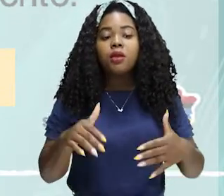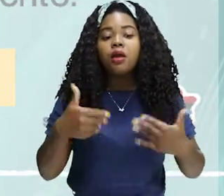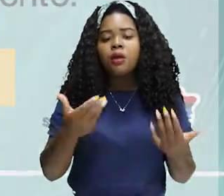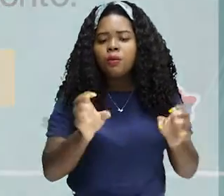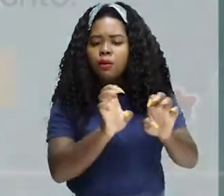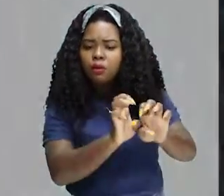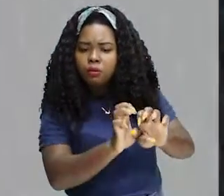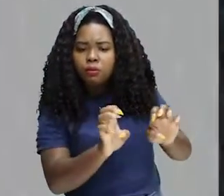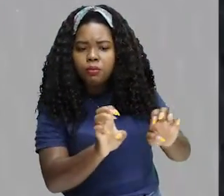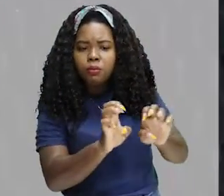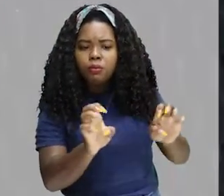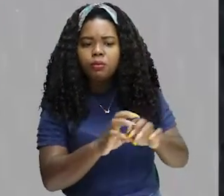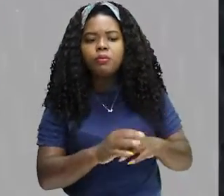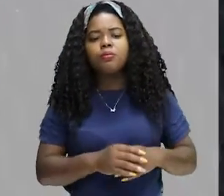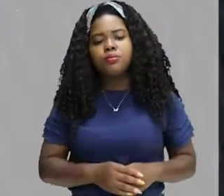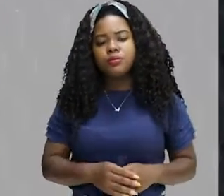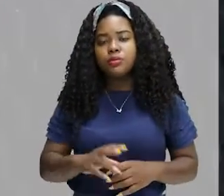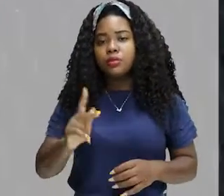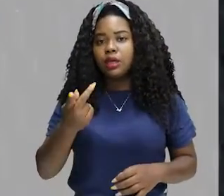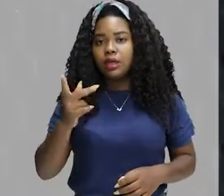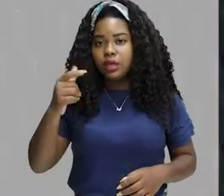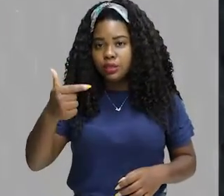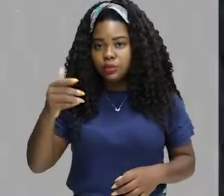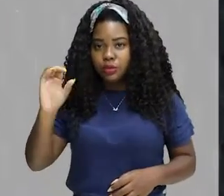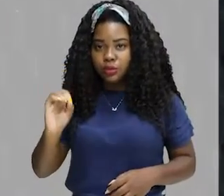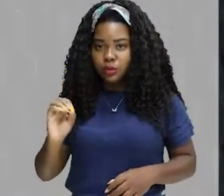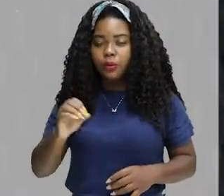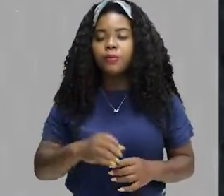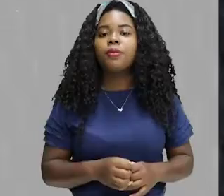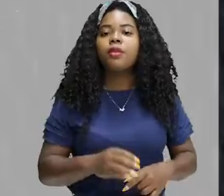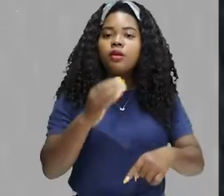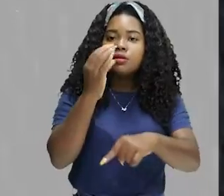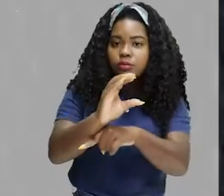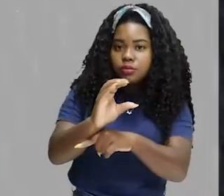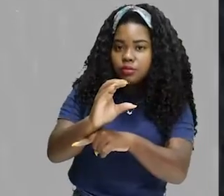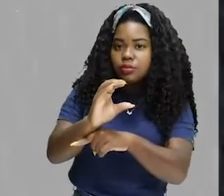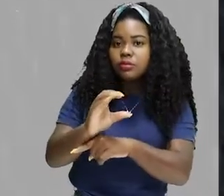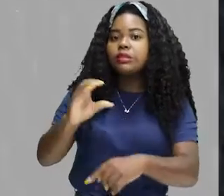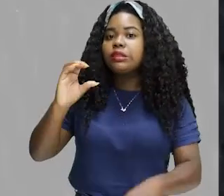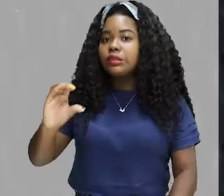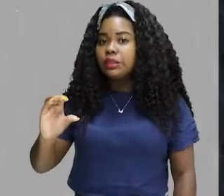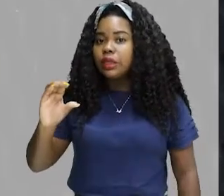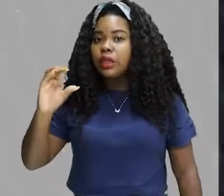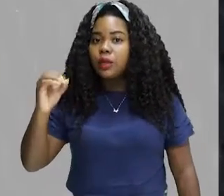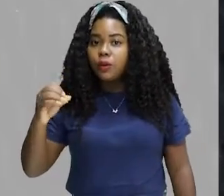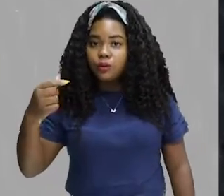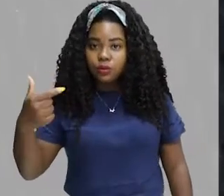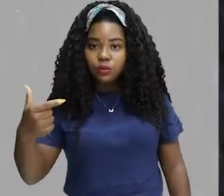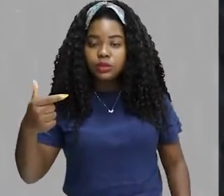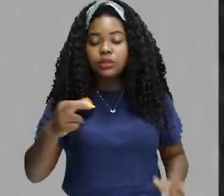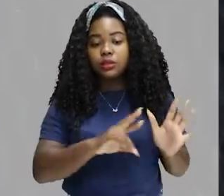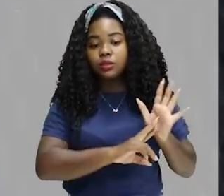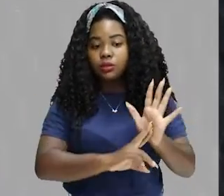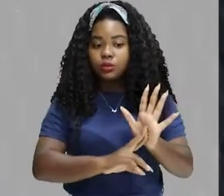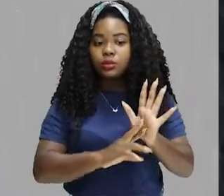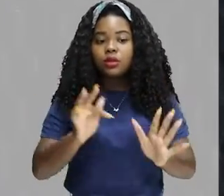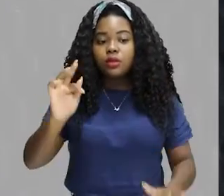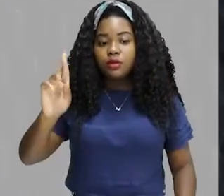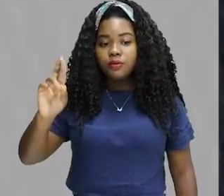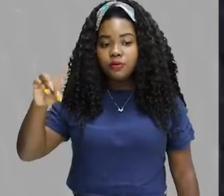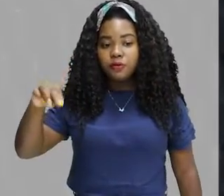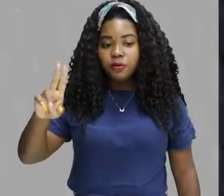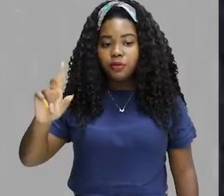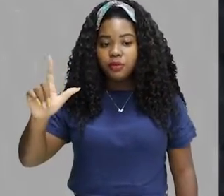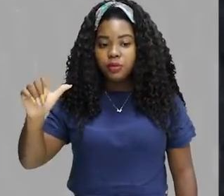química da água? H2O. Gás carbônico, CO2. Então, são representações chamadas de